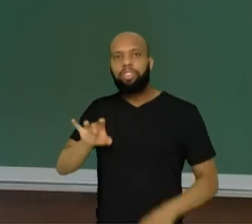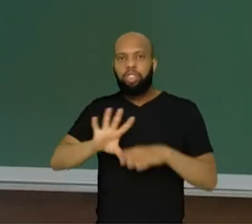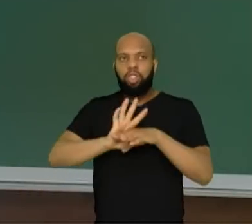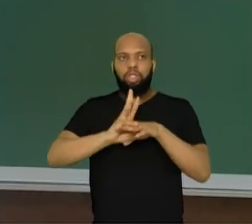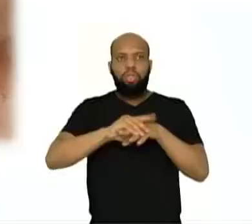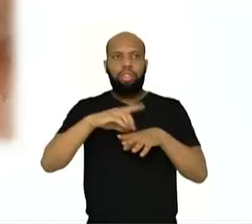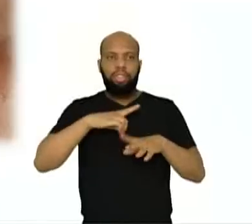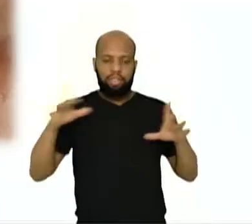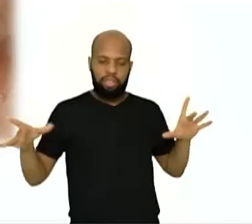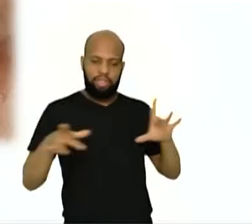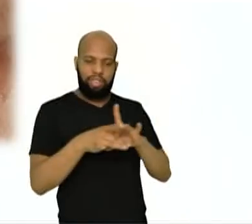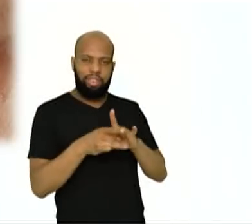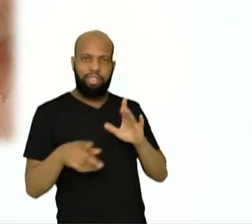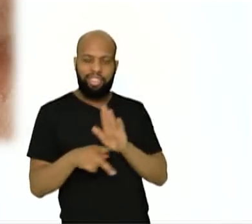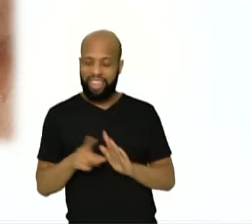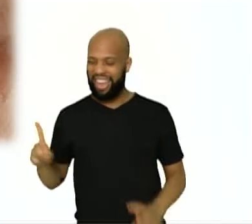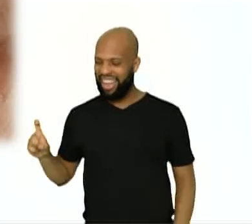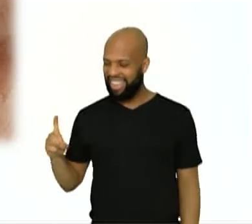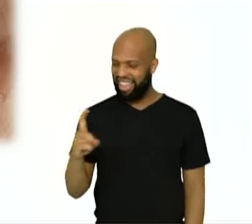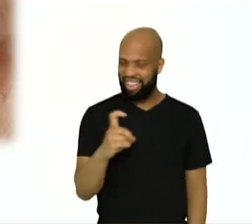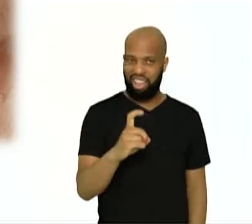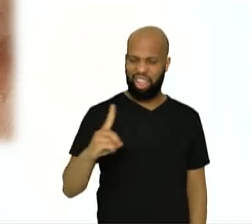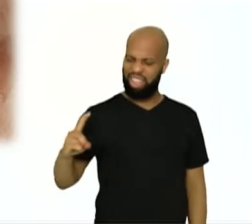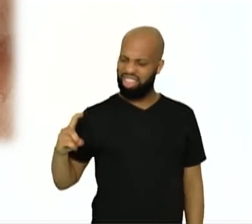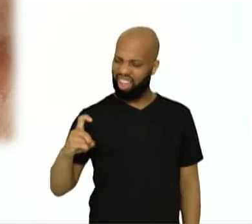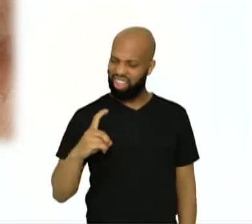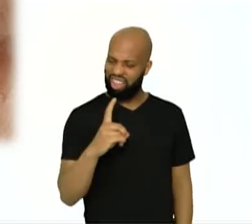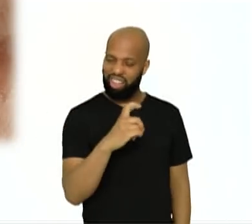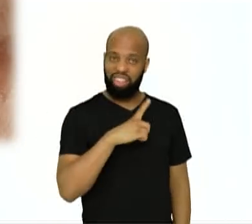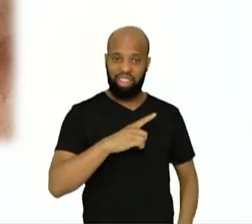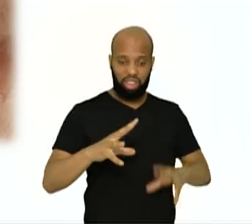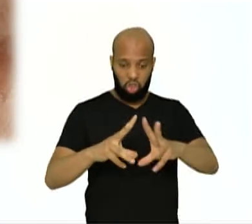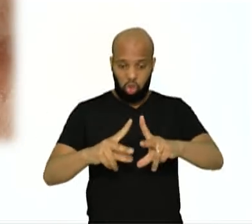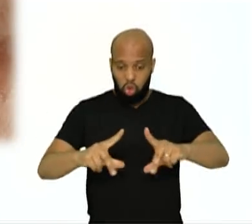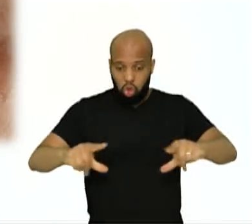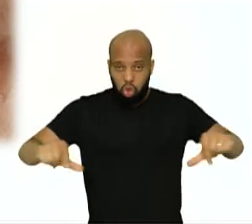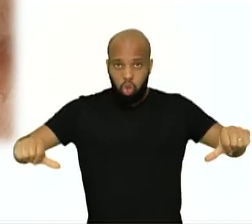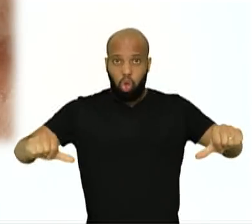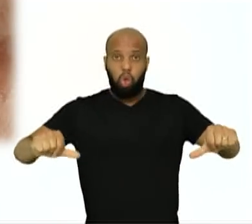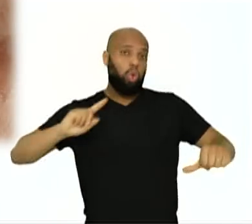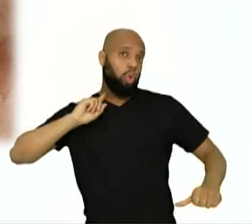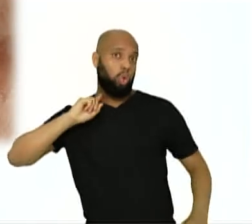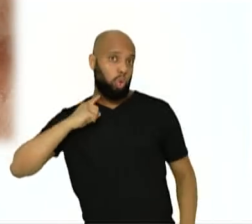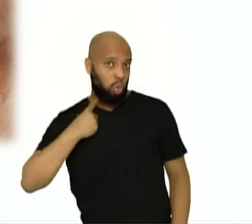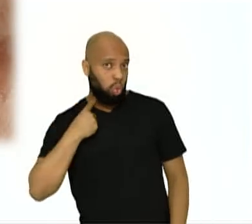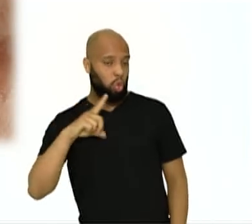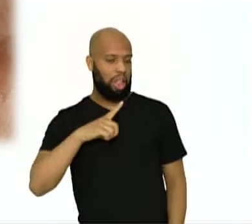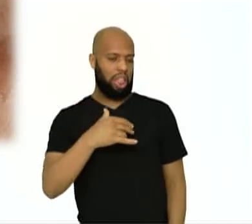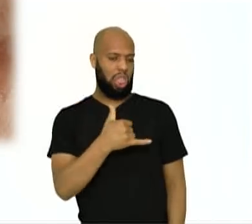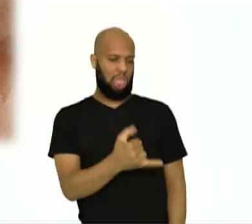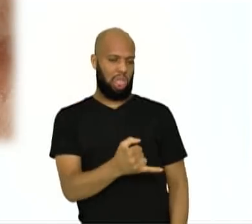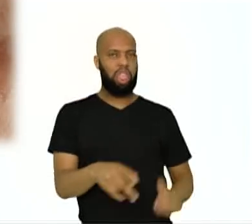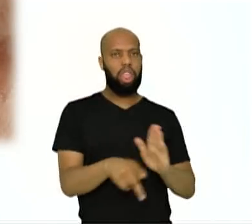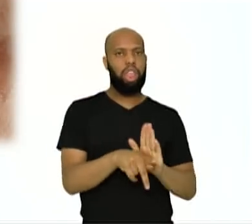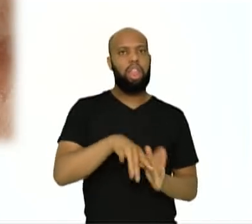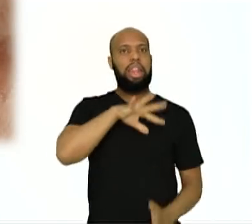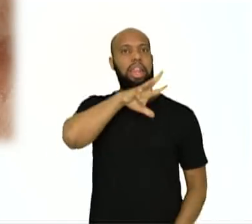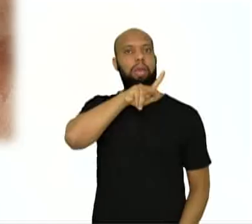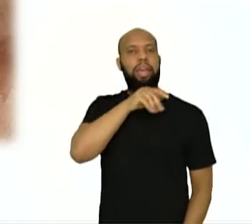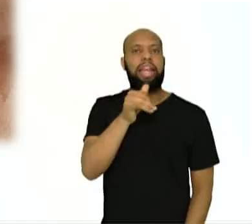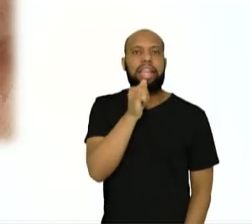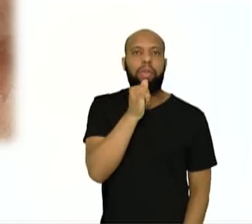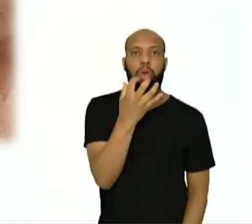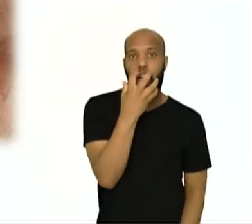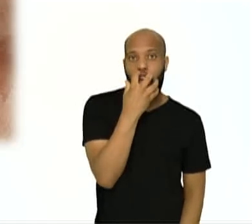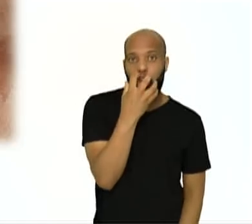uma larva. Então vamos ver? As larvas presentes no solo, contaminado por fezes desses animais, cães ou